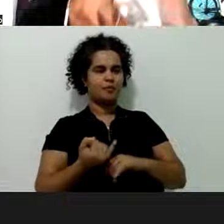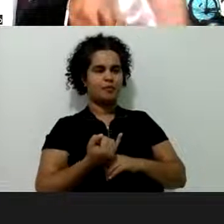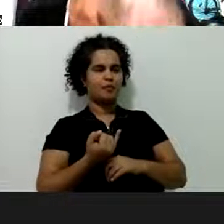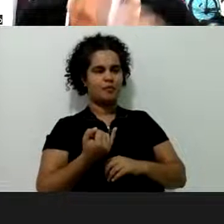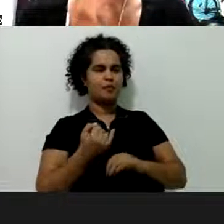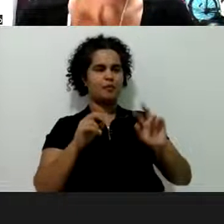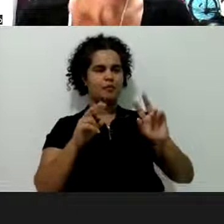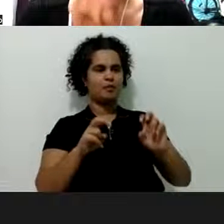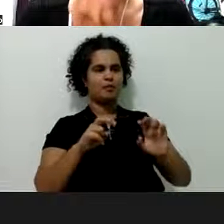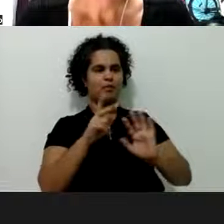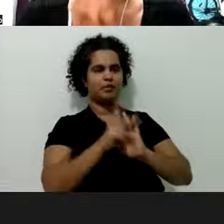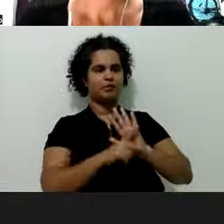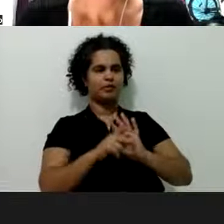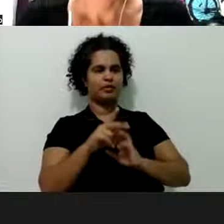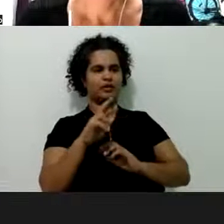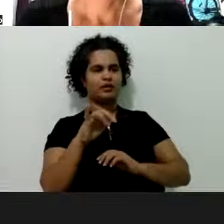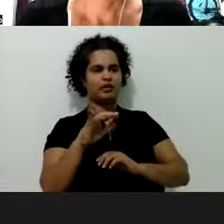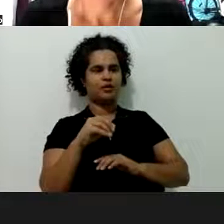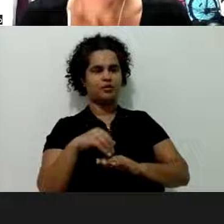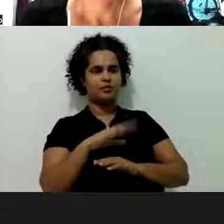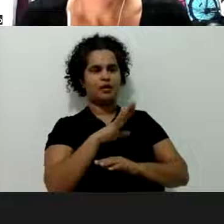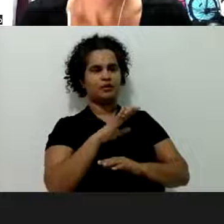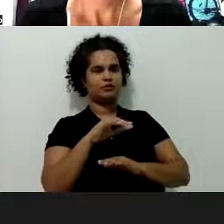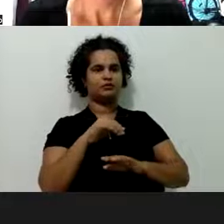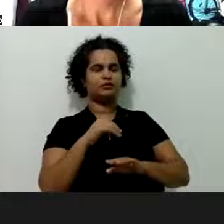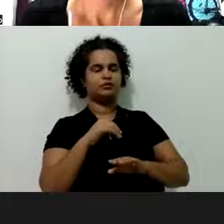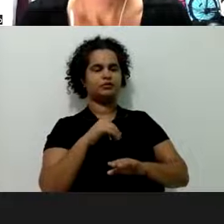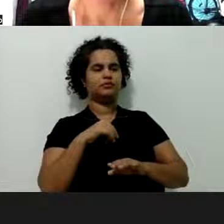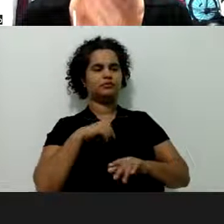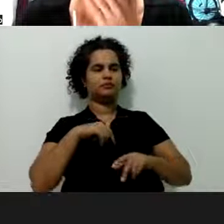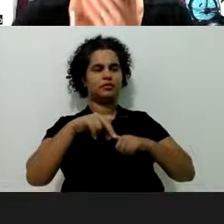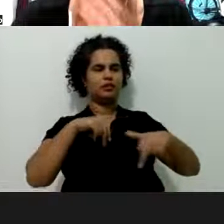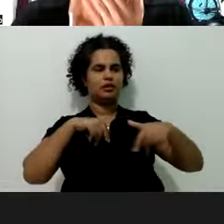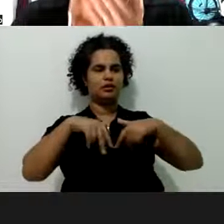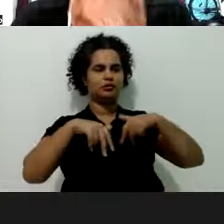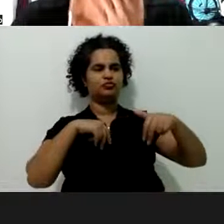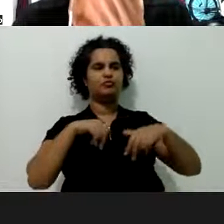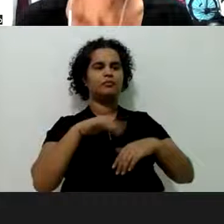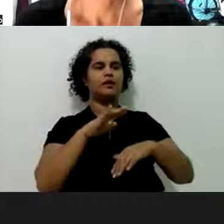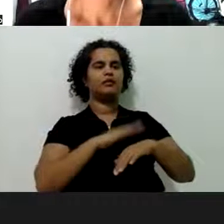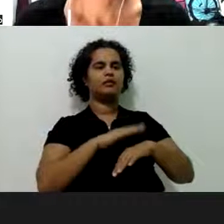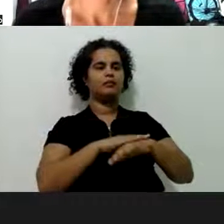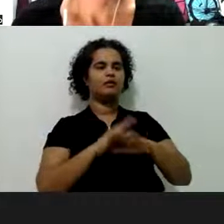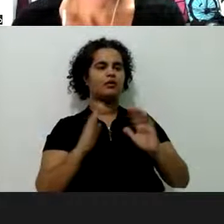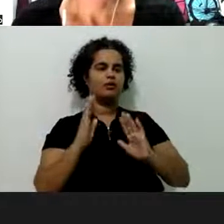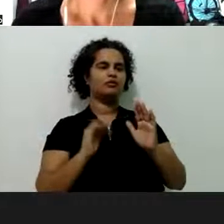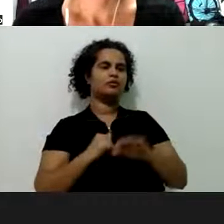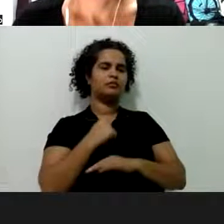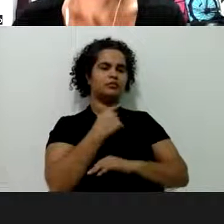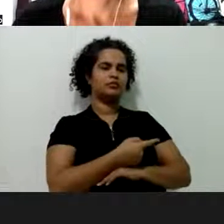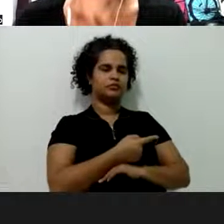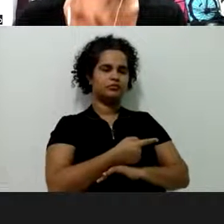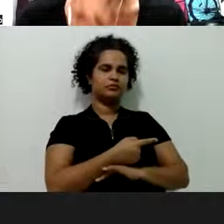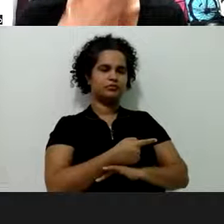Pedestre, ele foi feito pensando para ser algo temporário, né? E aí depois eles